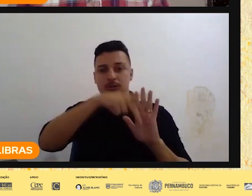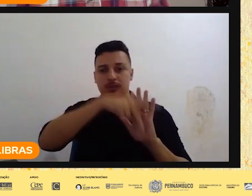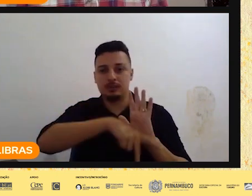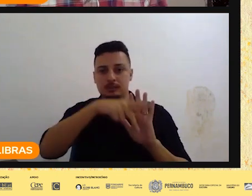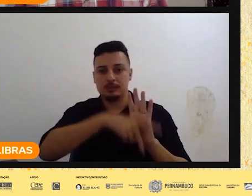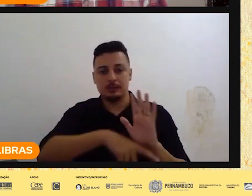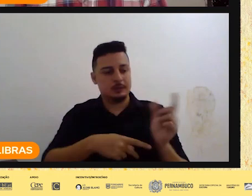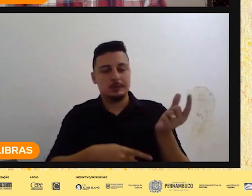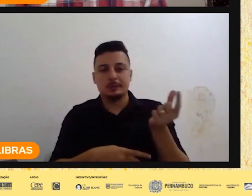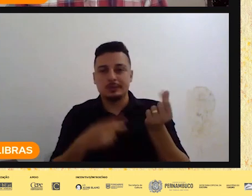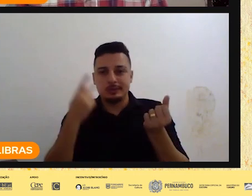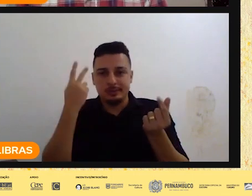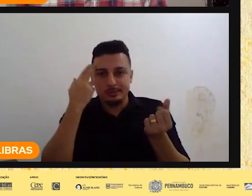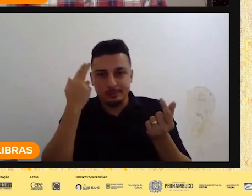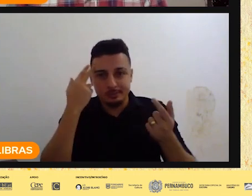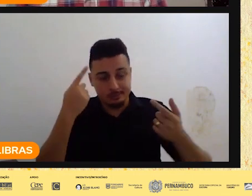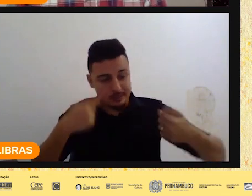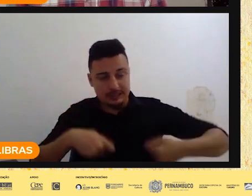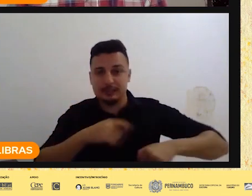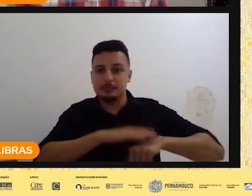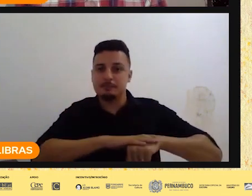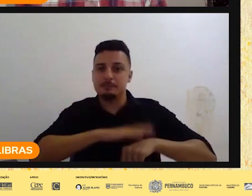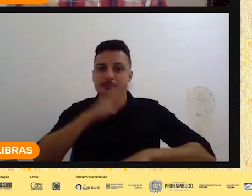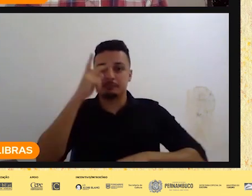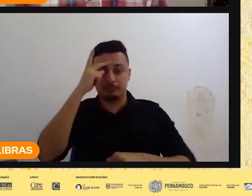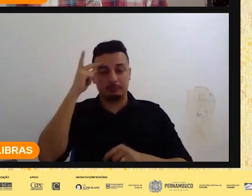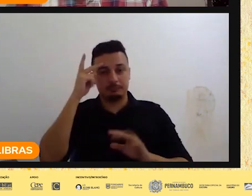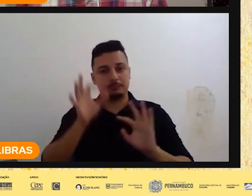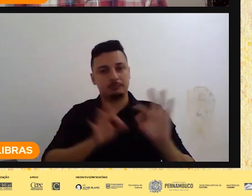tem que ter mais patrocinadores ou cotas maiores, ou seja,